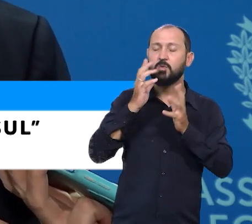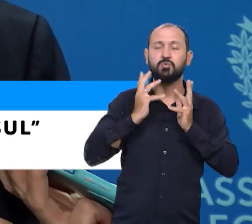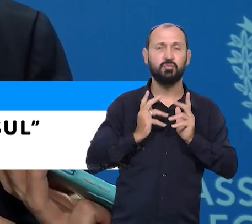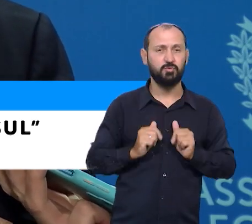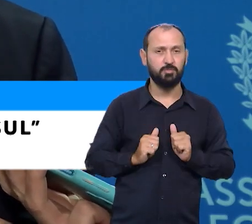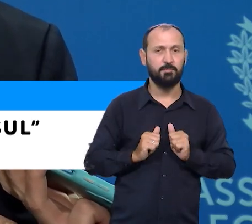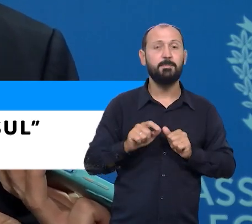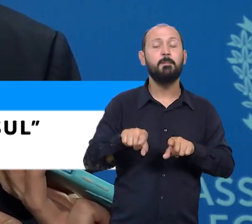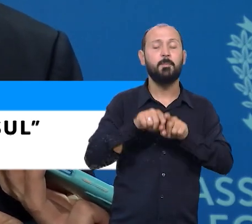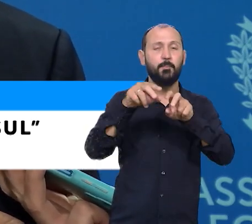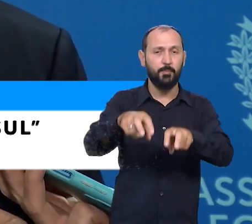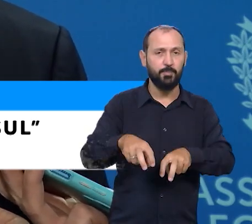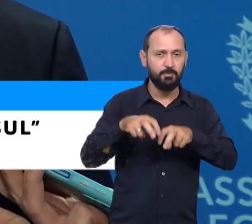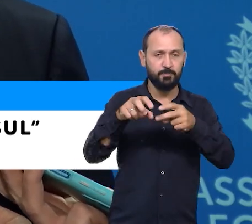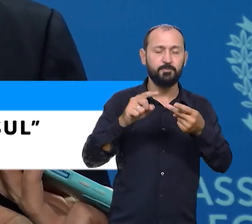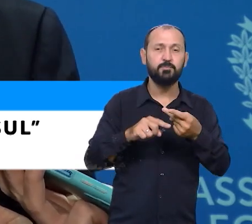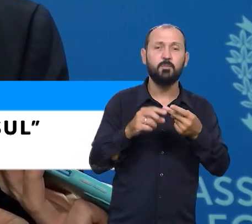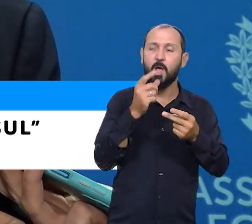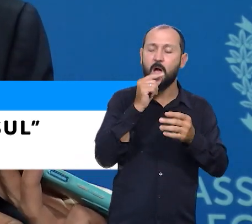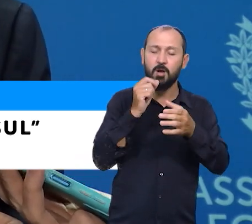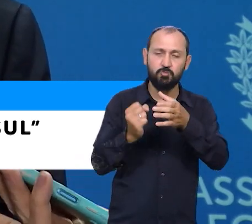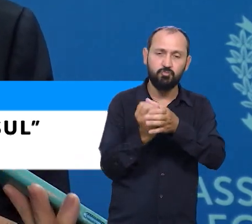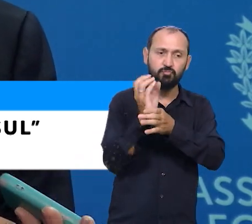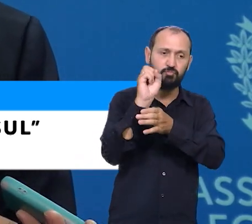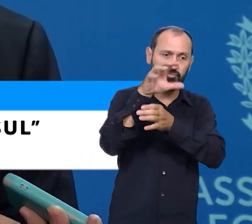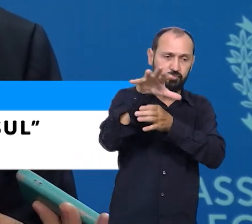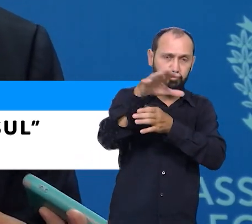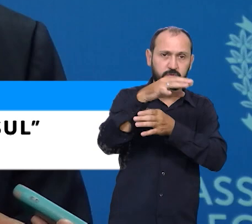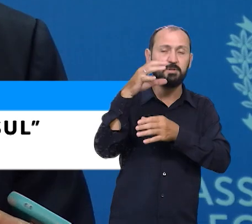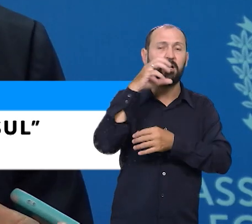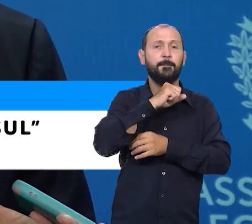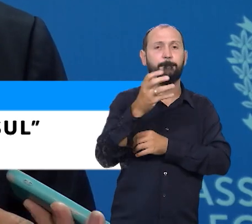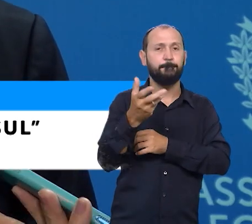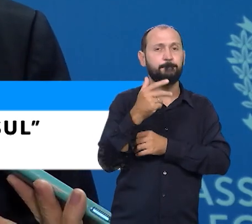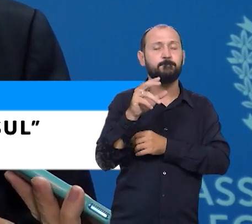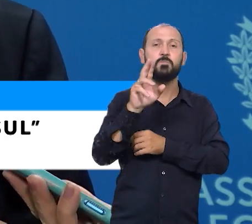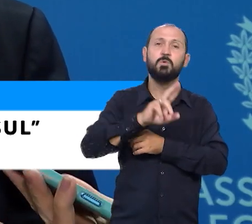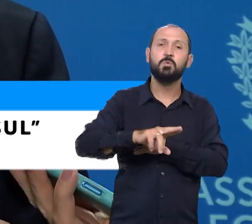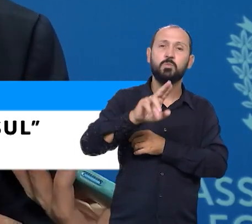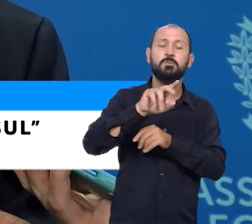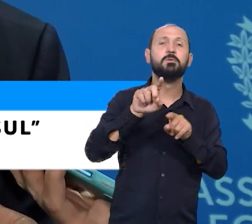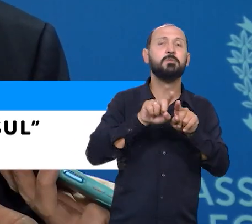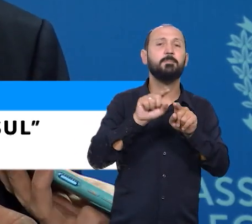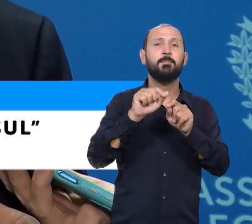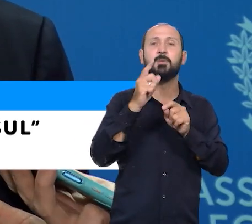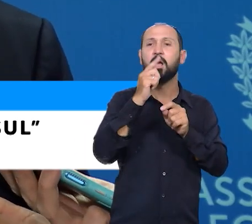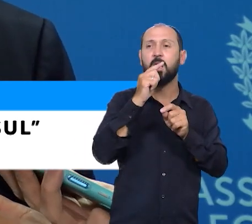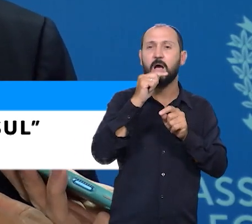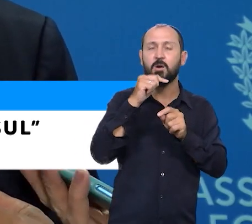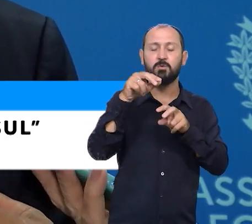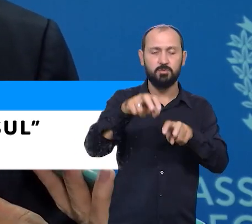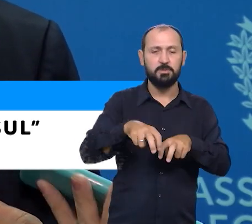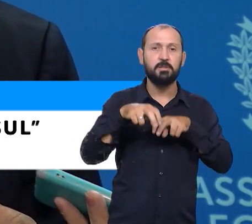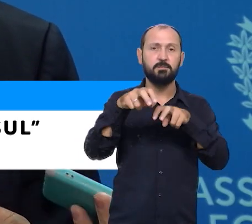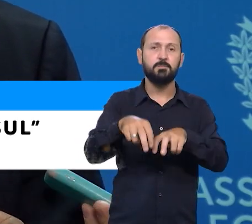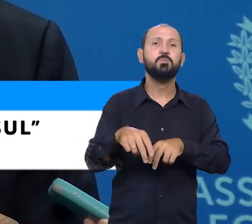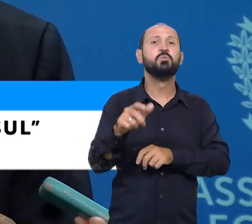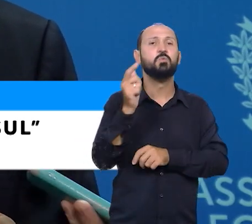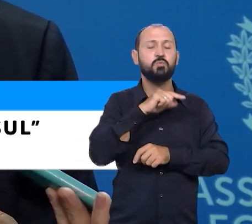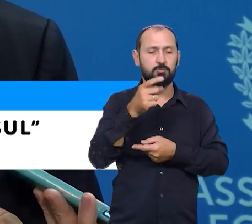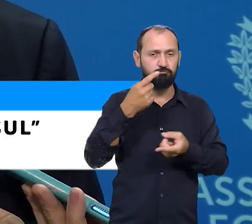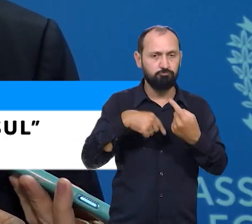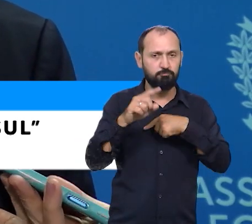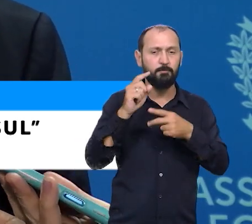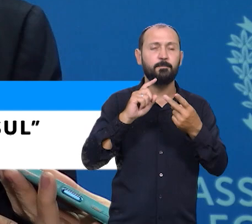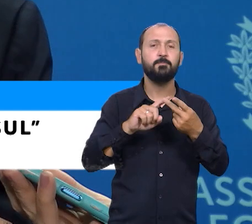tratamento de água, ao produtor rural, ao plano de irrigação, que nós estamos avançando rapidamente, então se usa também muita água na agricultura para que a